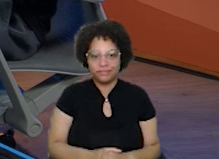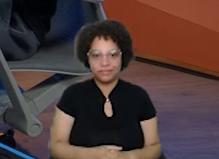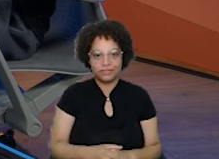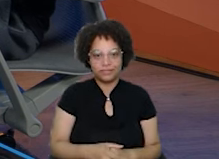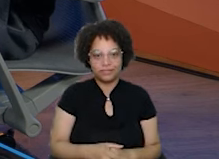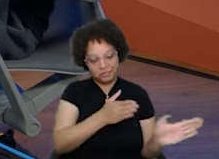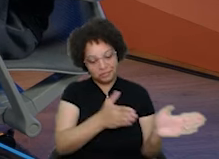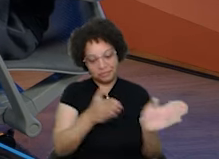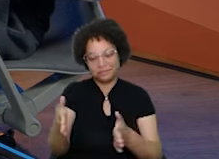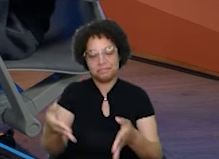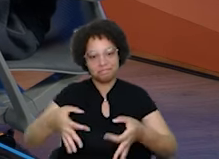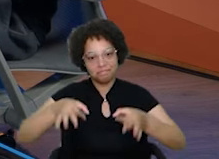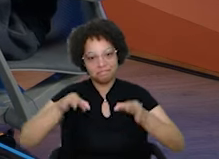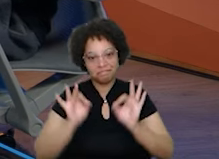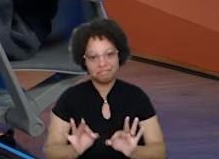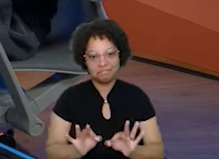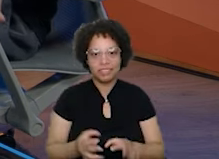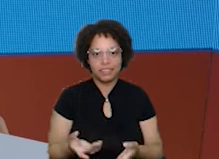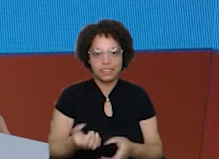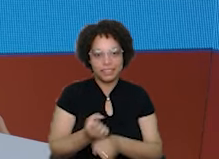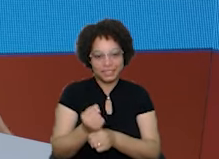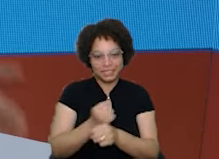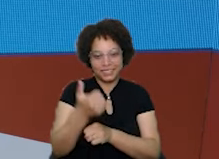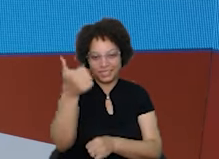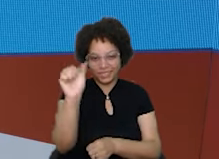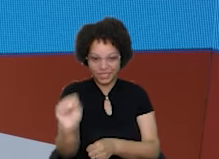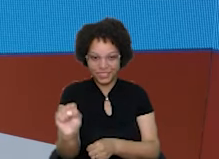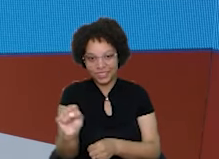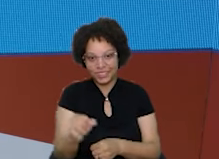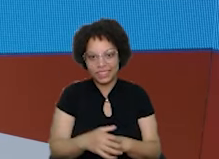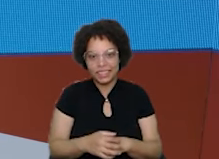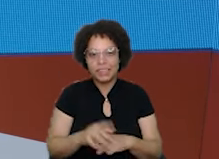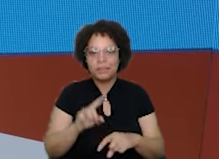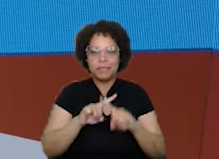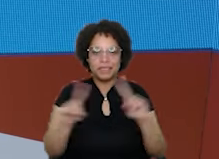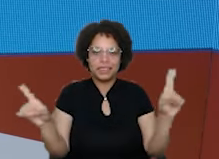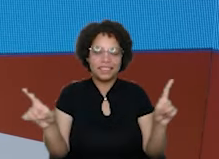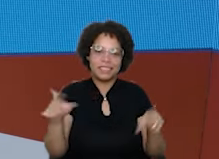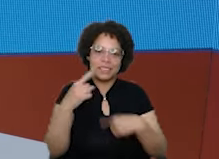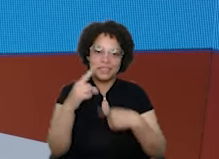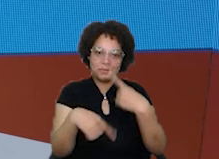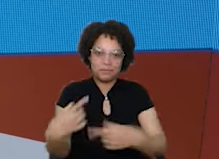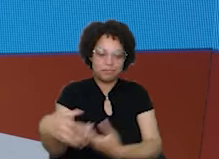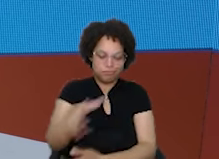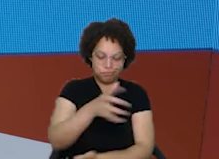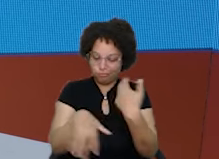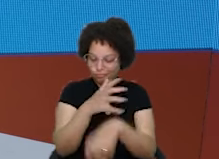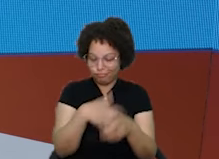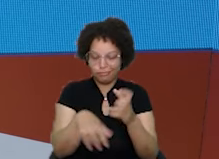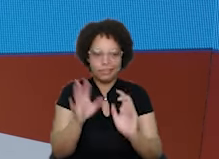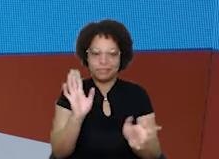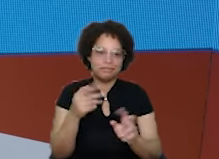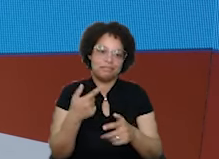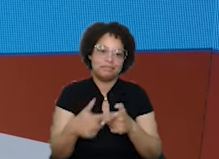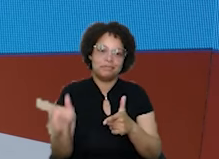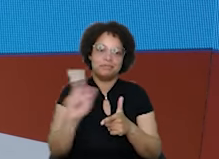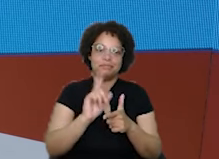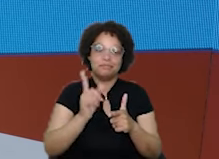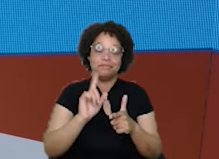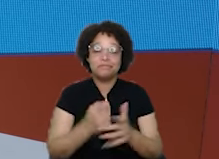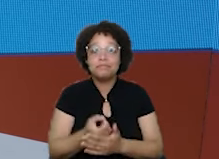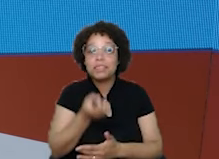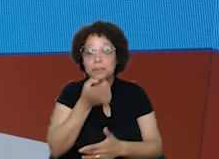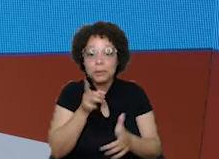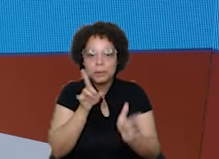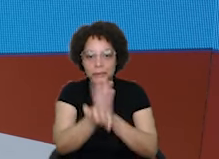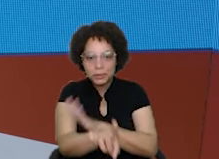né 18 anos né Afinal é mas daqui a pouco a gente bagunça tudo e vai tá valendo né É mas é uma boa pergunta viu Elan